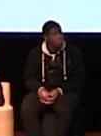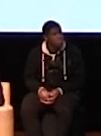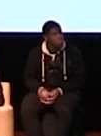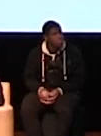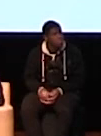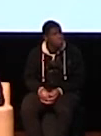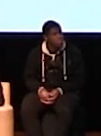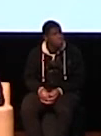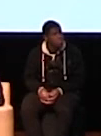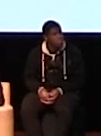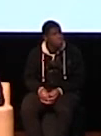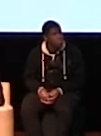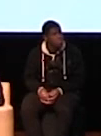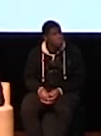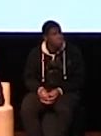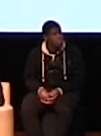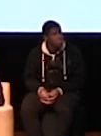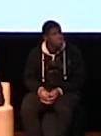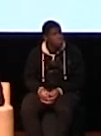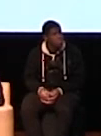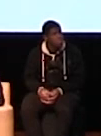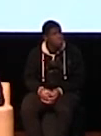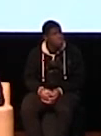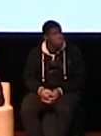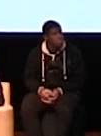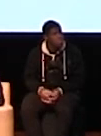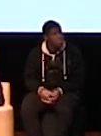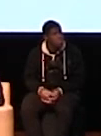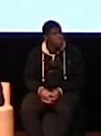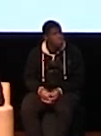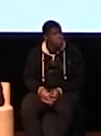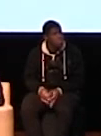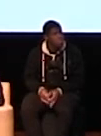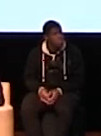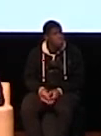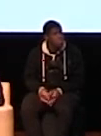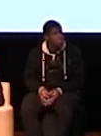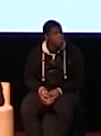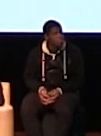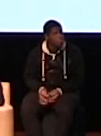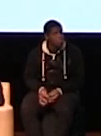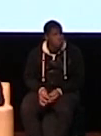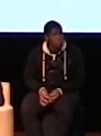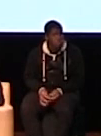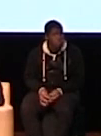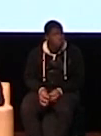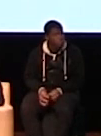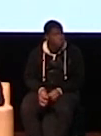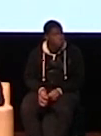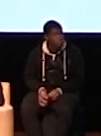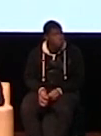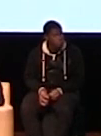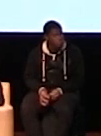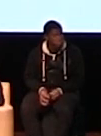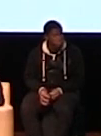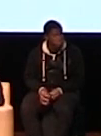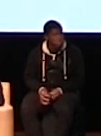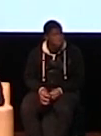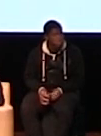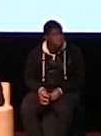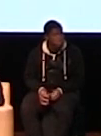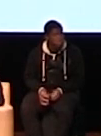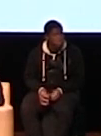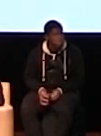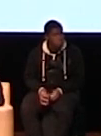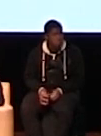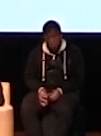sonhar comigo e tornar realidade a participação desses meninos. Que o Samuel, vários Samuels, não desistam